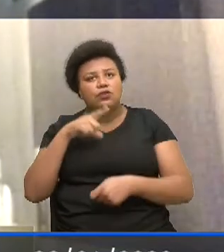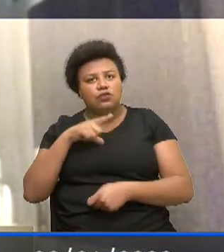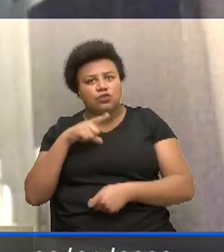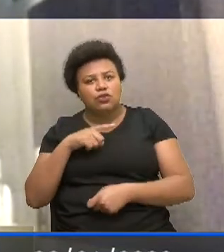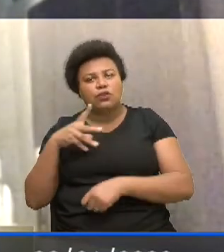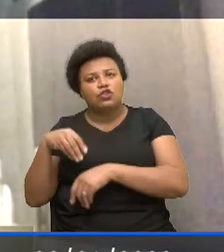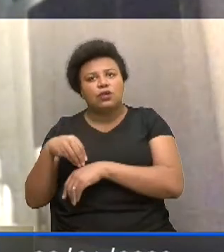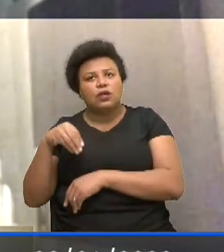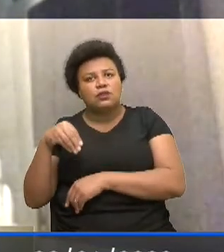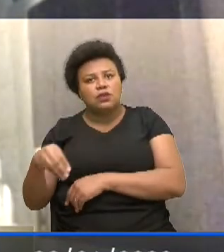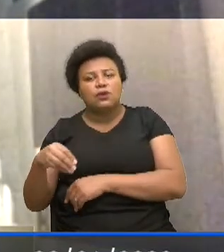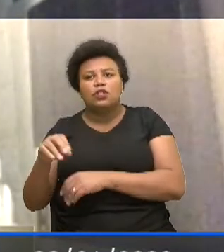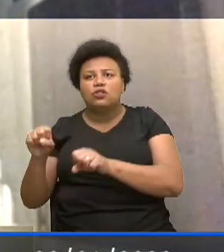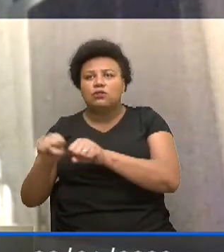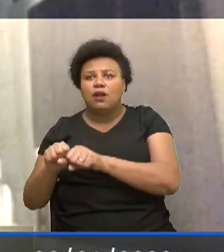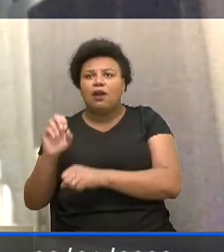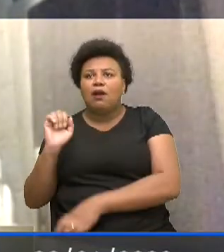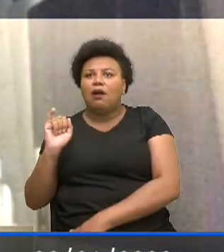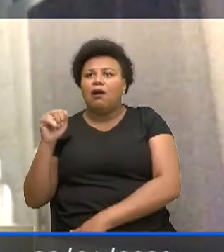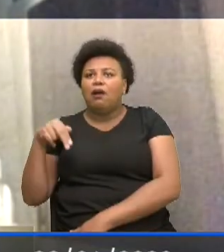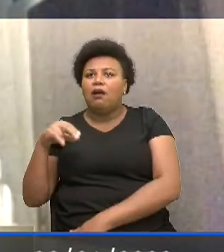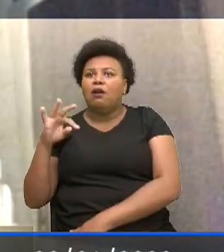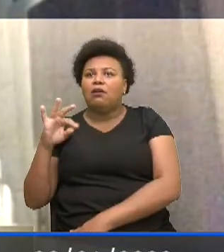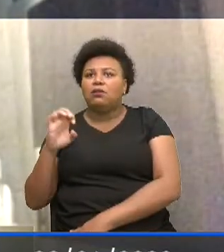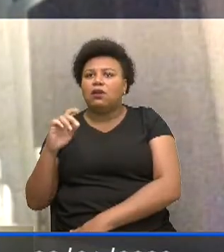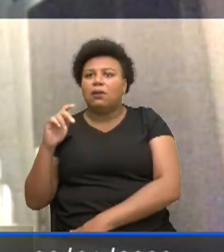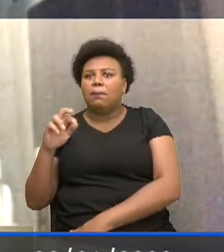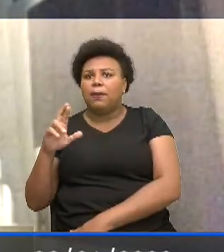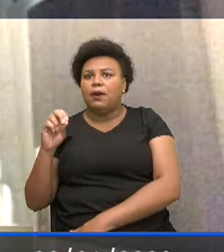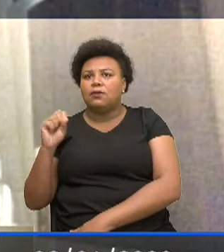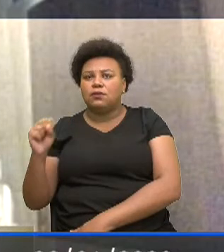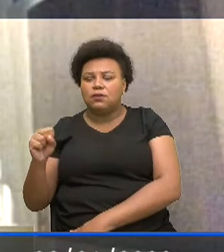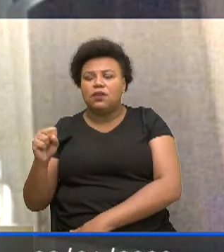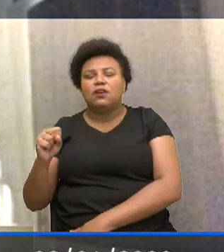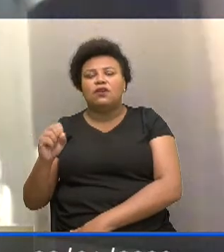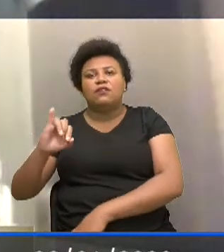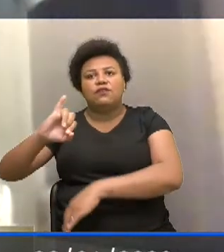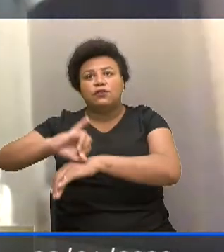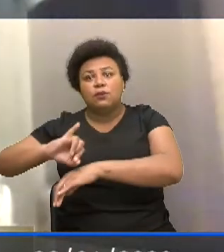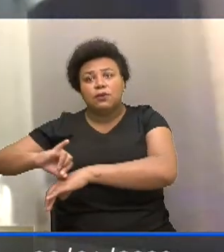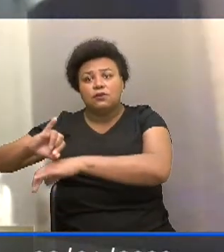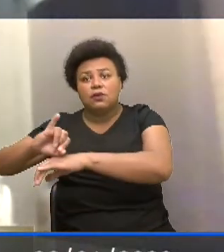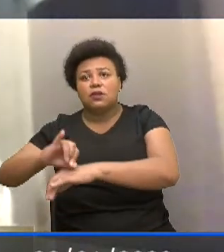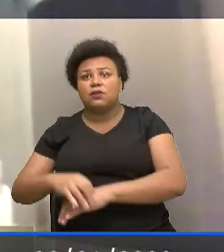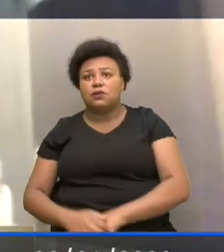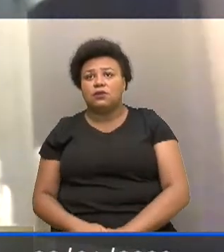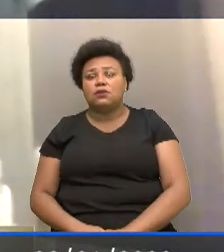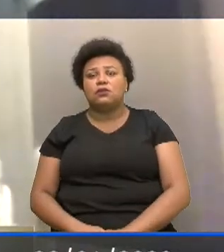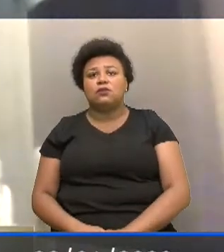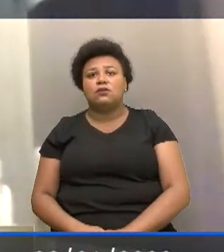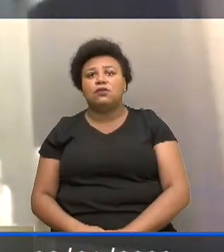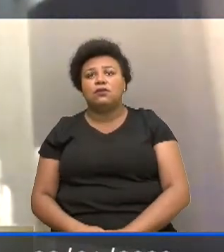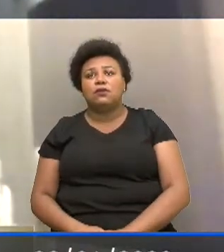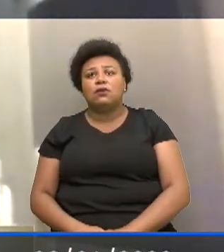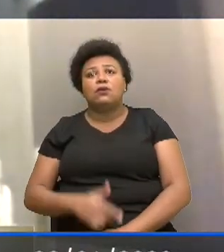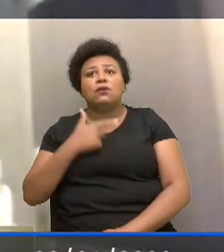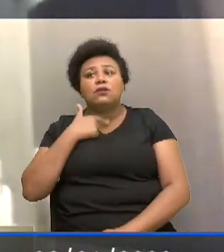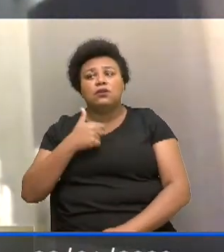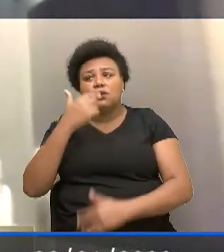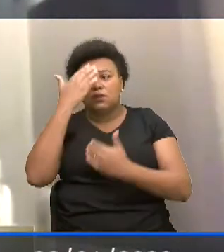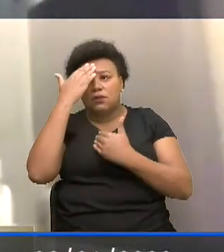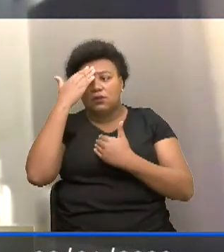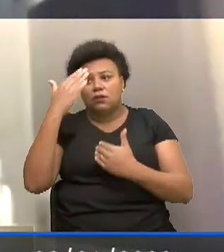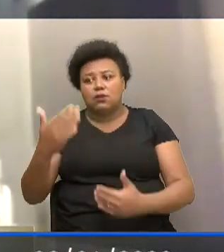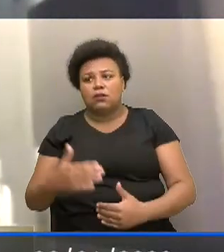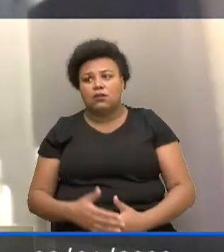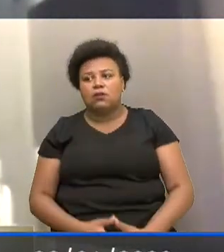uma indicação de instalação de anteparos físicos sobre as mesas dos refeitórios. Por fim, então, gostaria de agradecer o